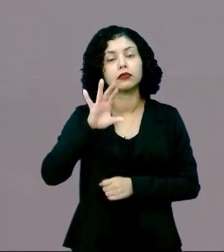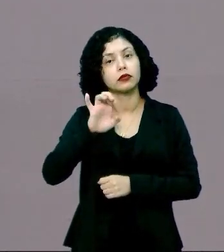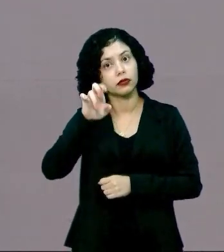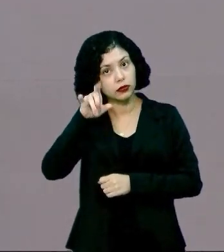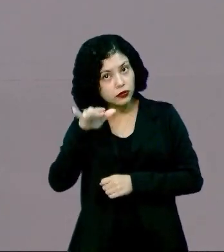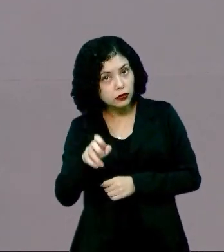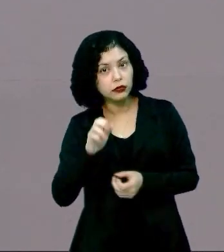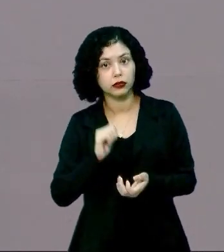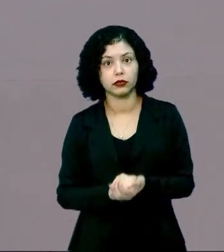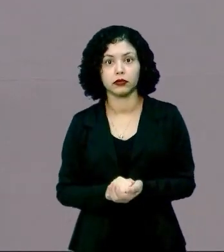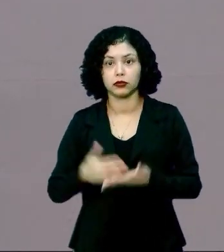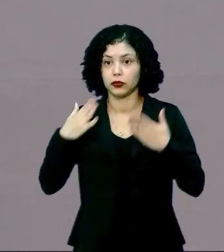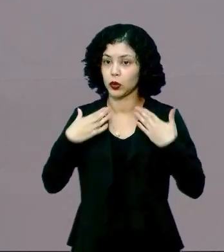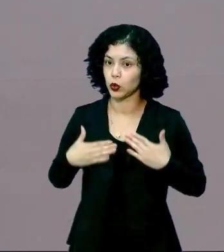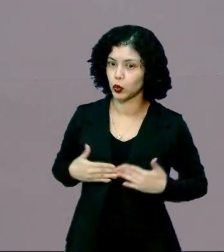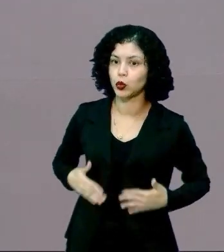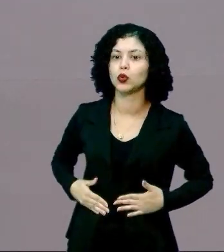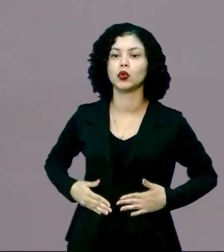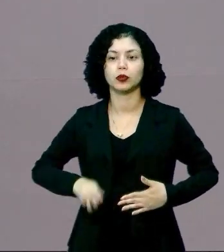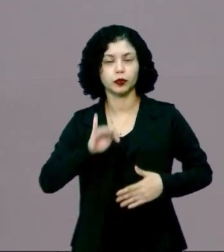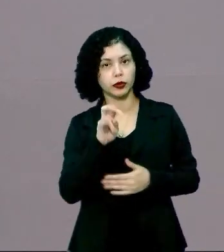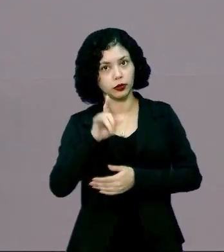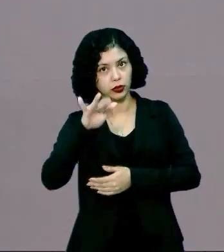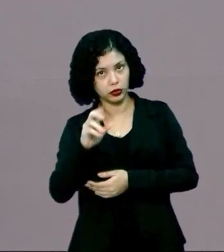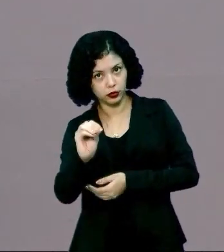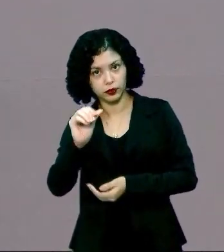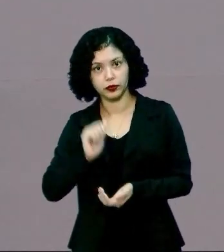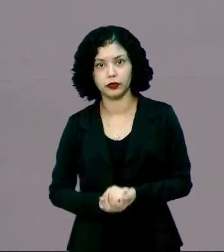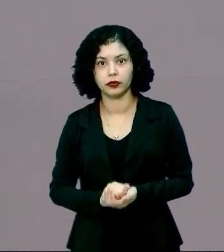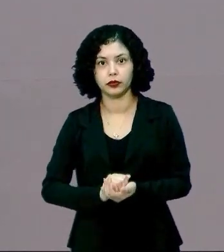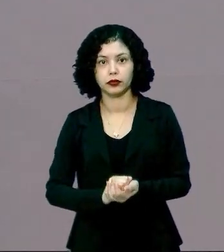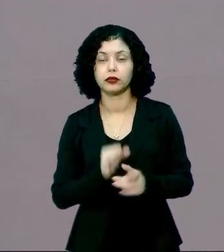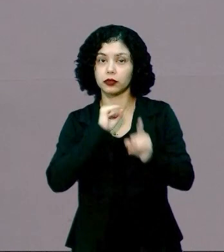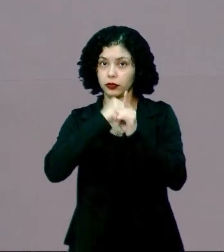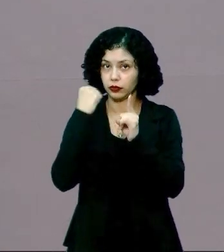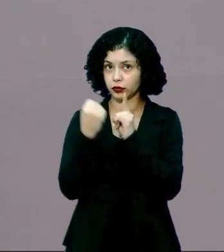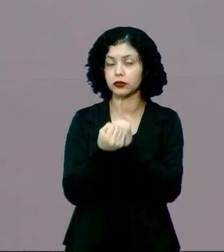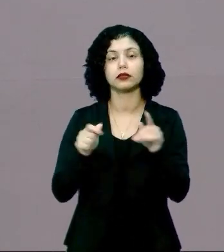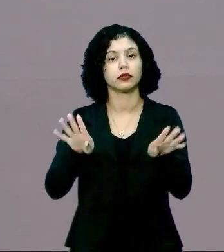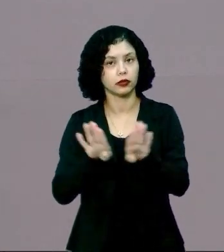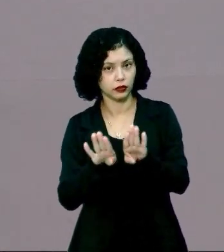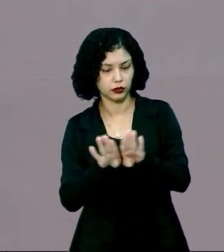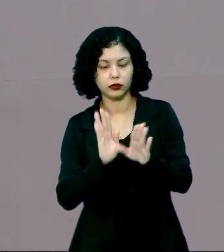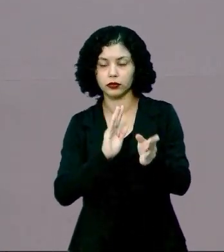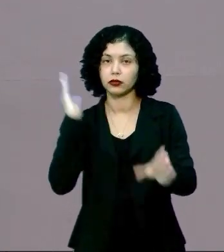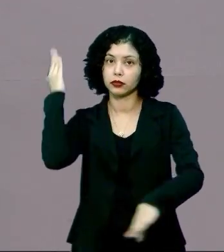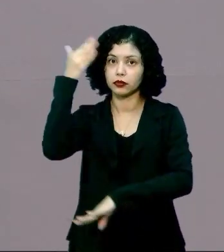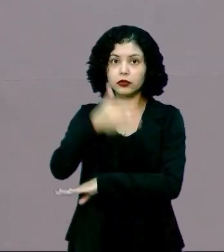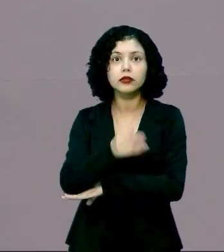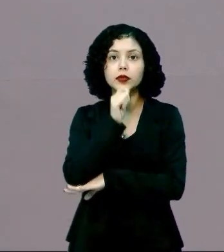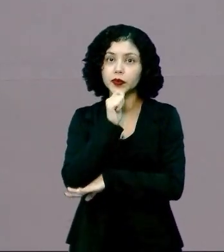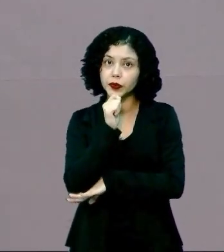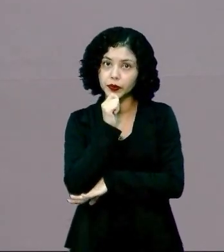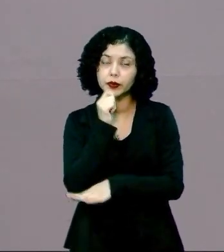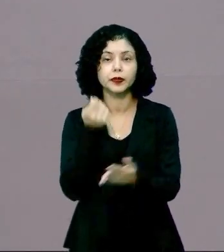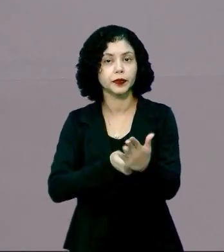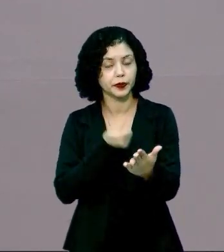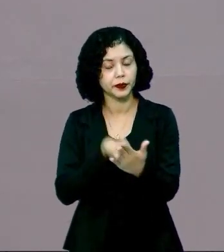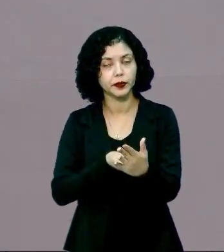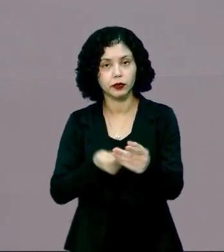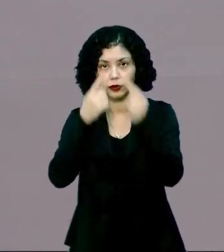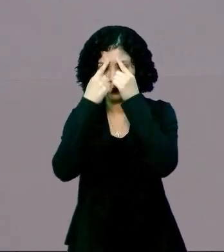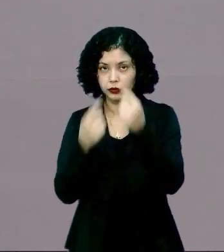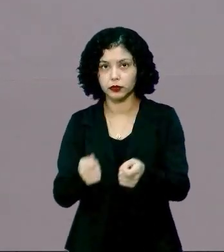Durkheim, que é corpo biológico. E aí ele fala da sociedade e fazendo uma relação direta com a persistência da violência